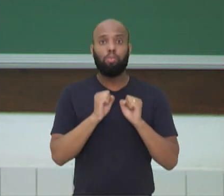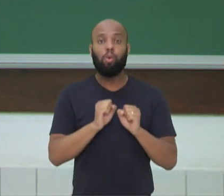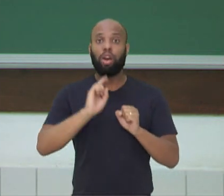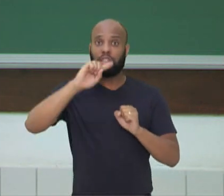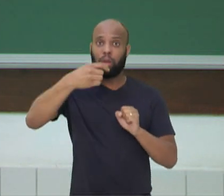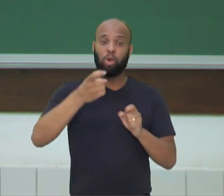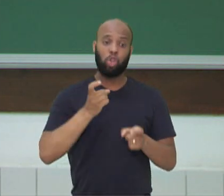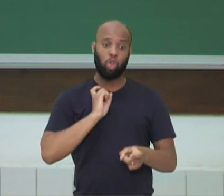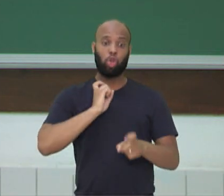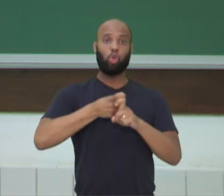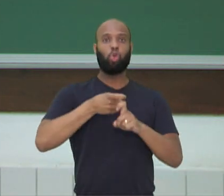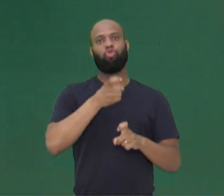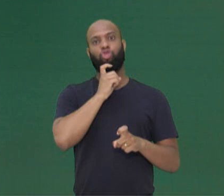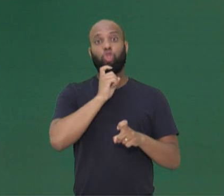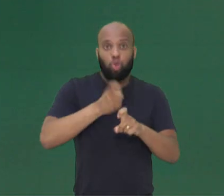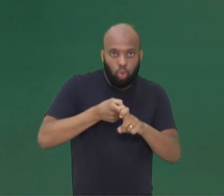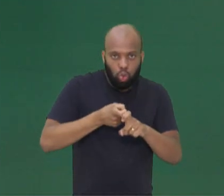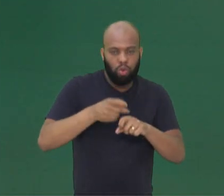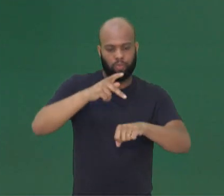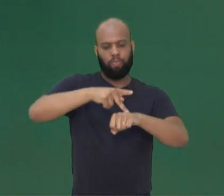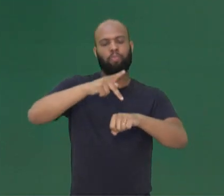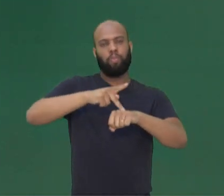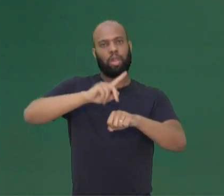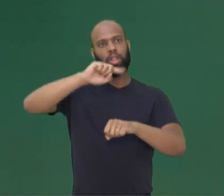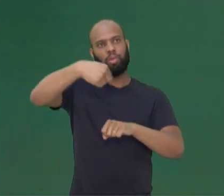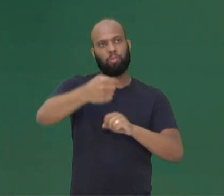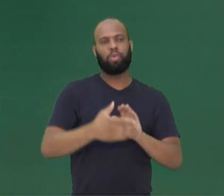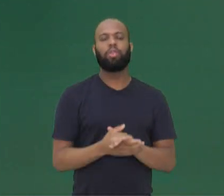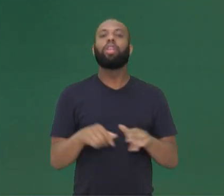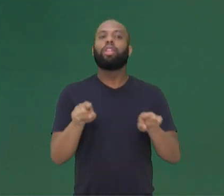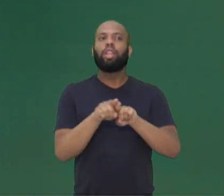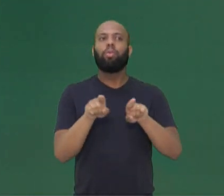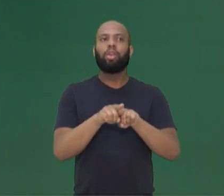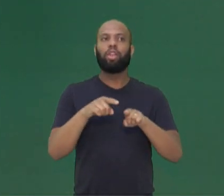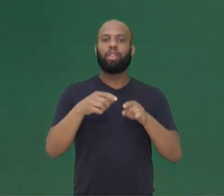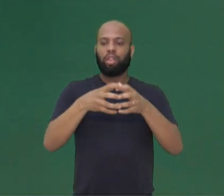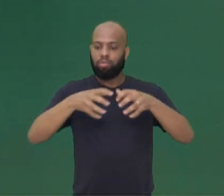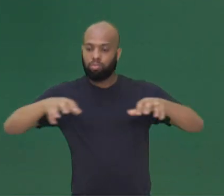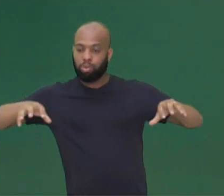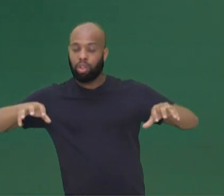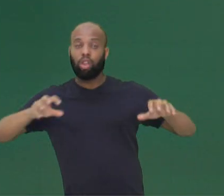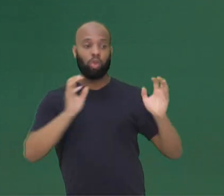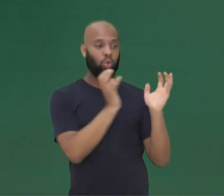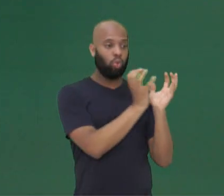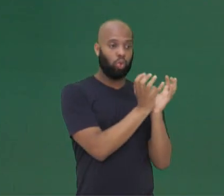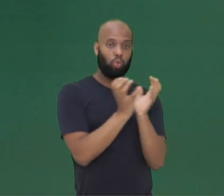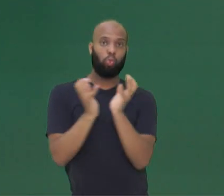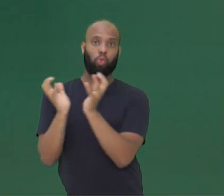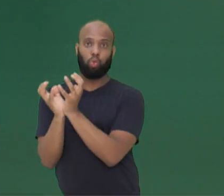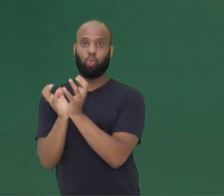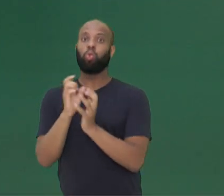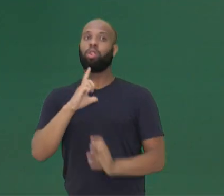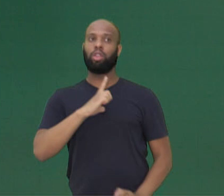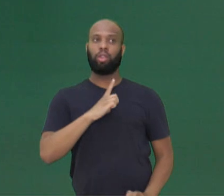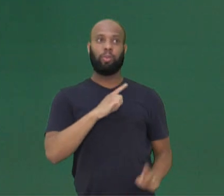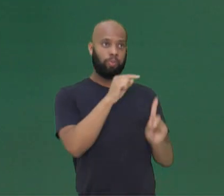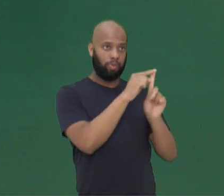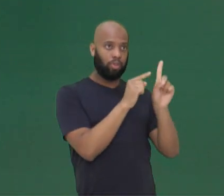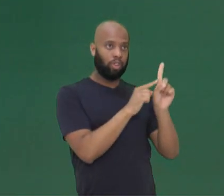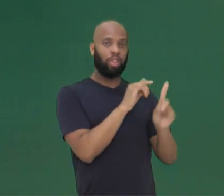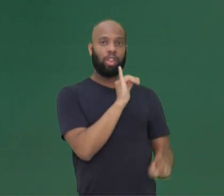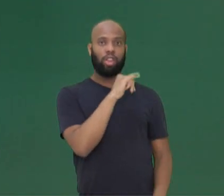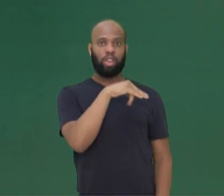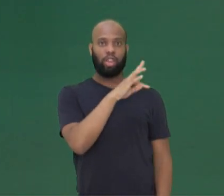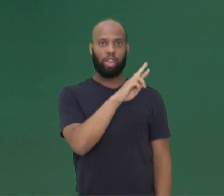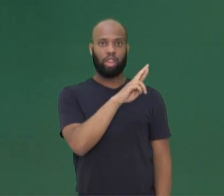e formar rochas. E elas podem ser divididas, essas rochas, em dois tipos, as